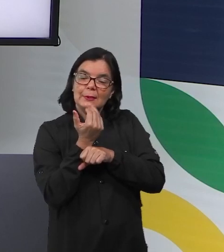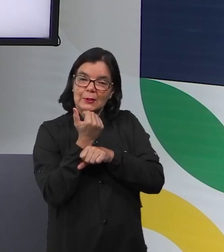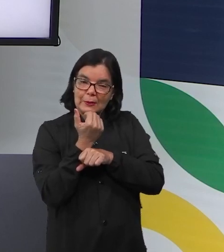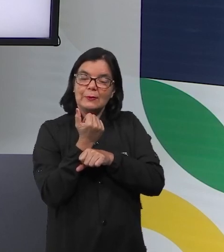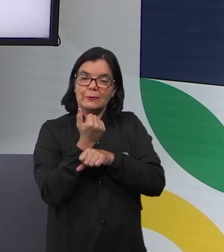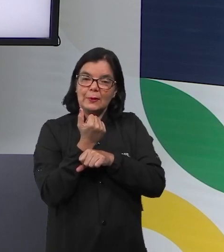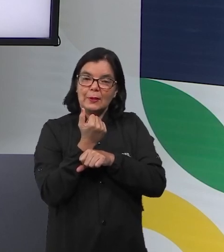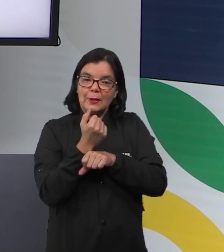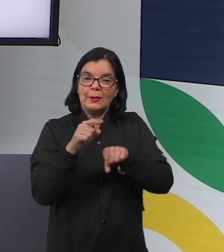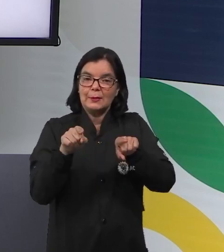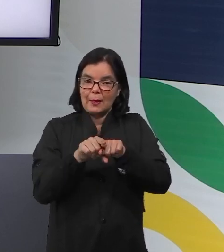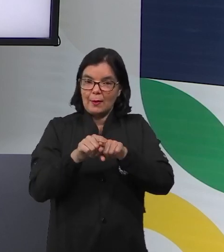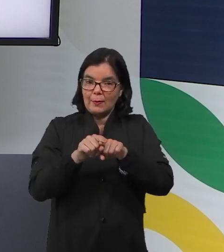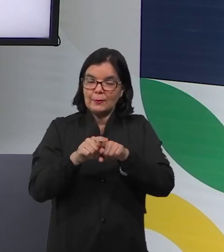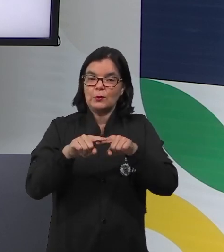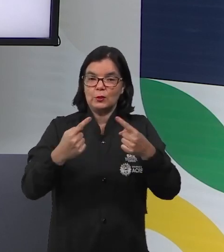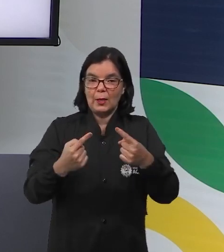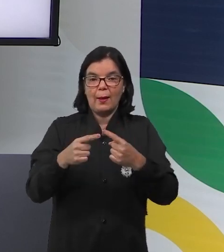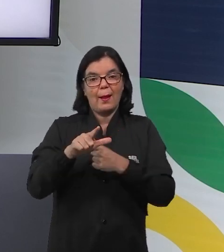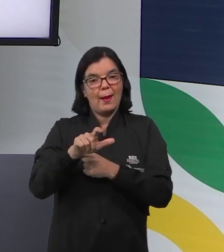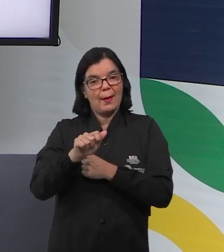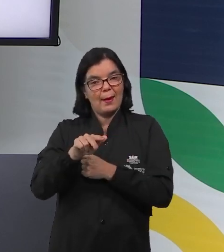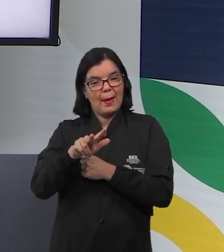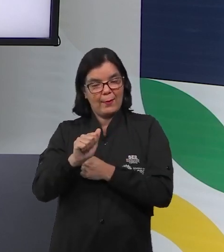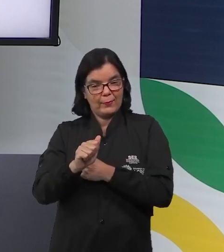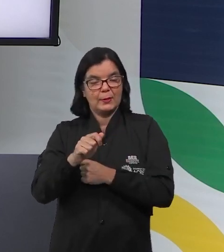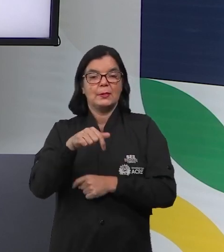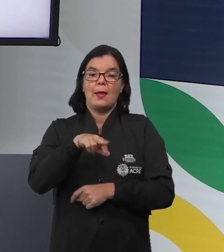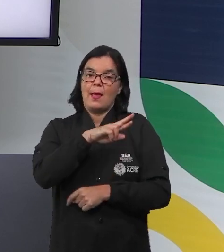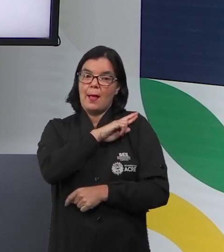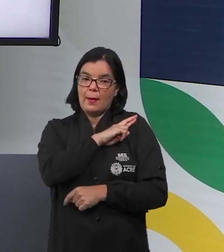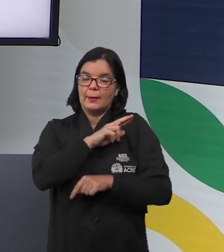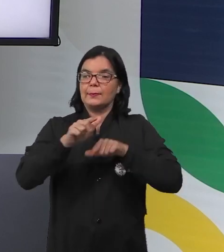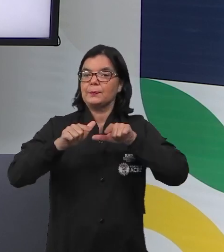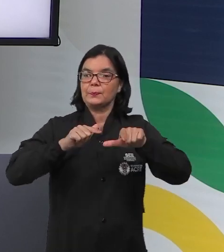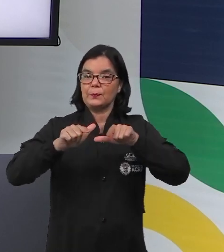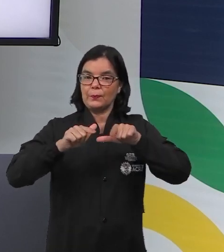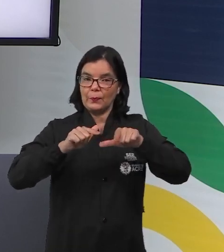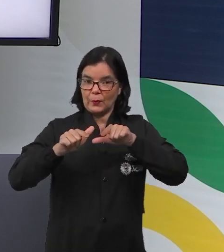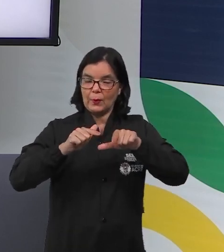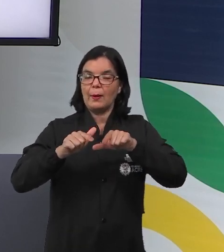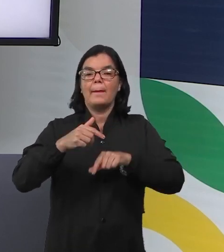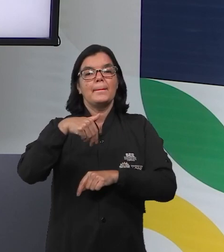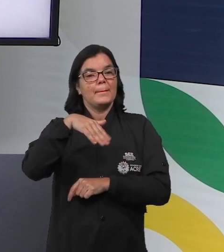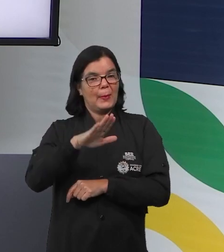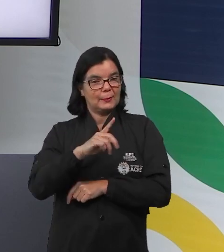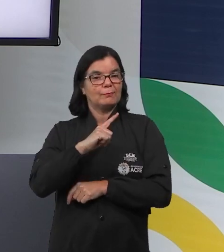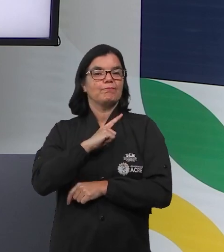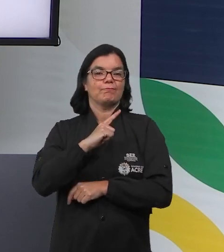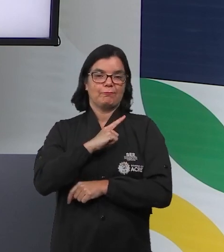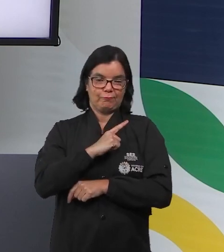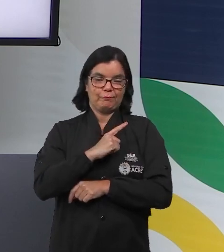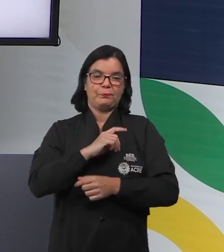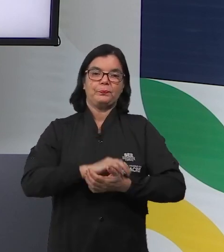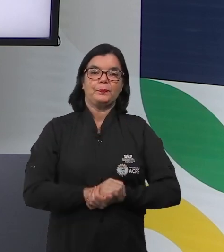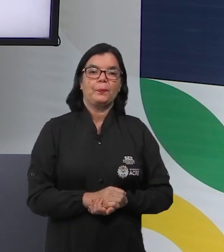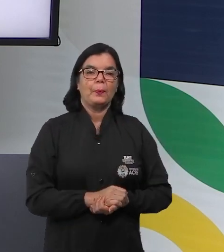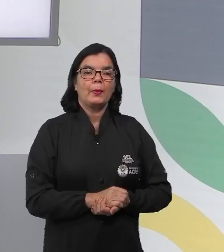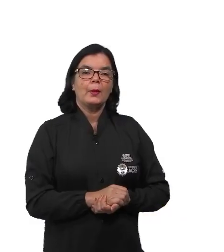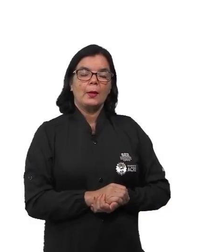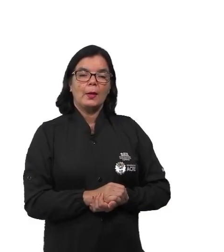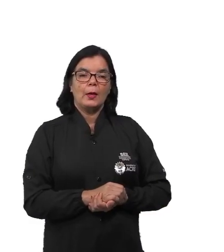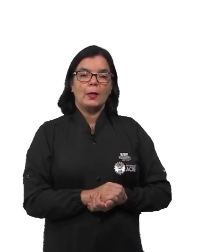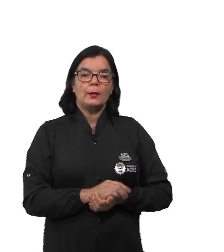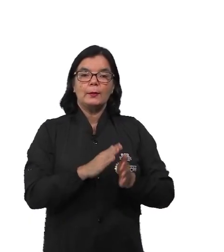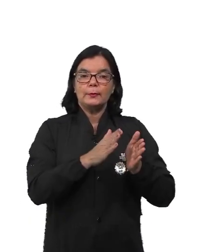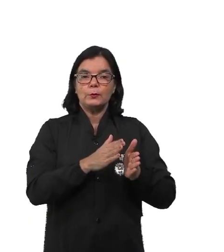os indivíduos na fase larval. Elas, as operárias, é as que possuem mais atividades.